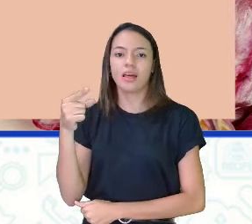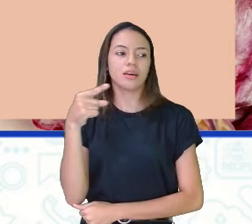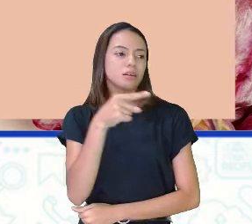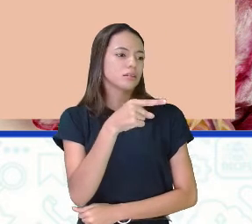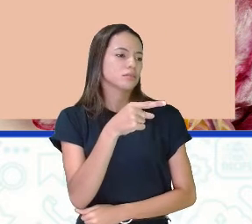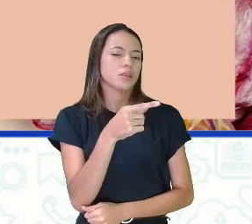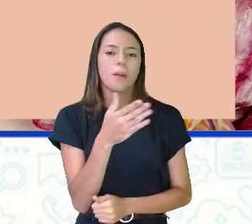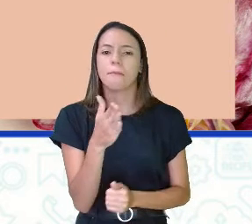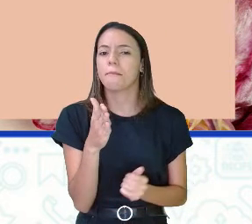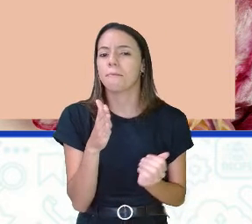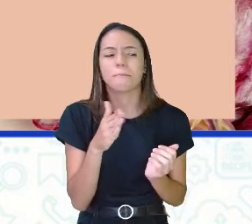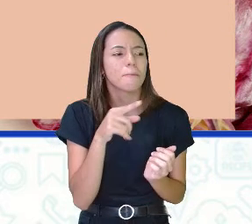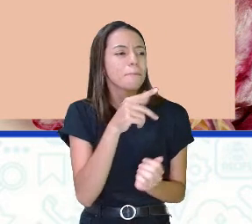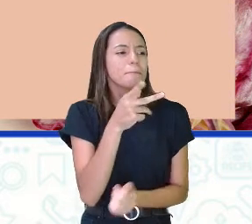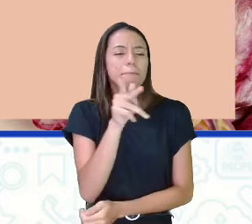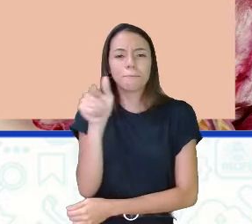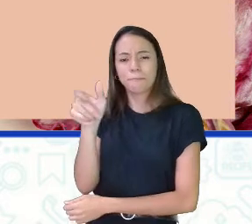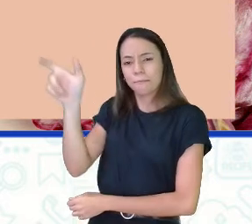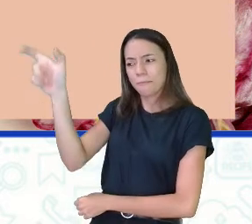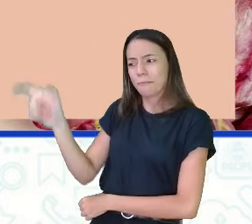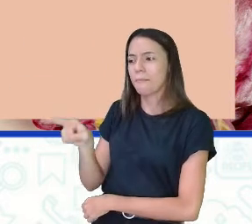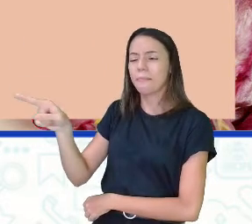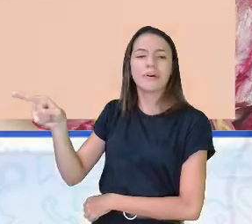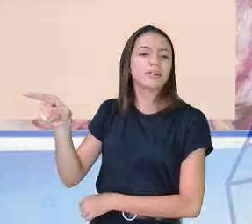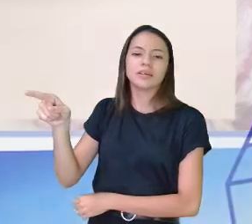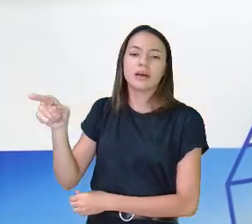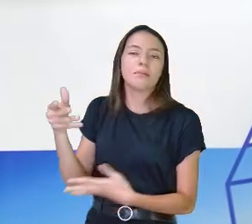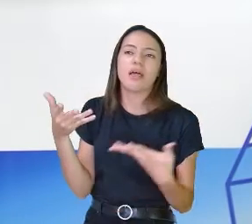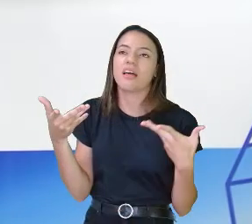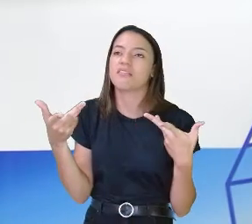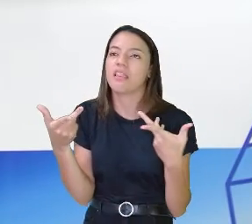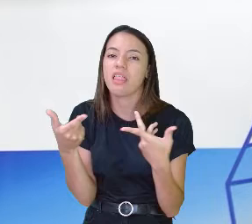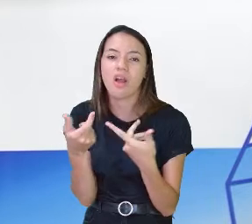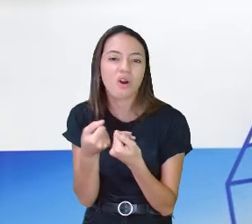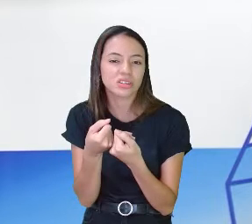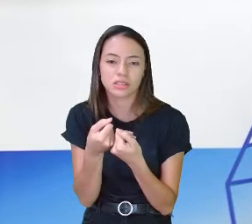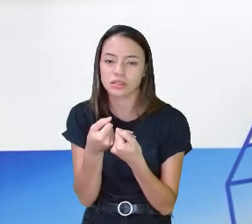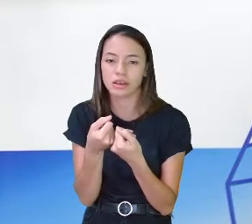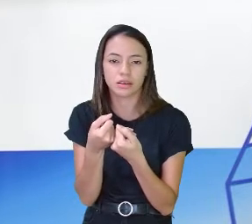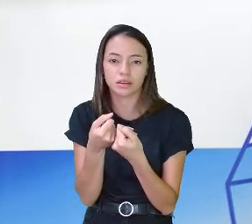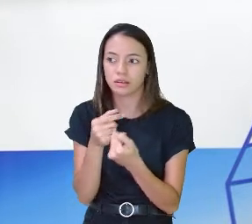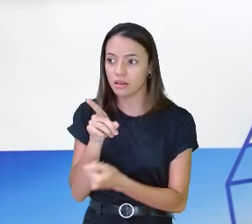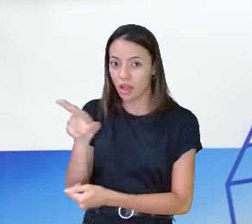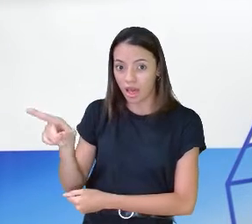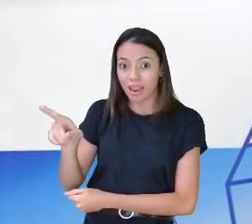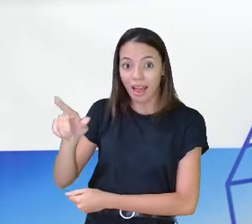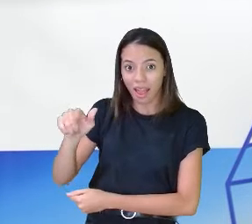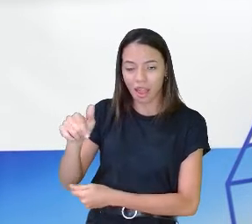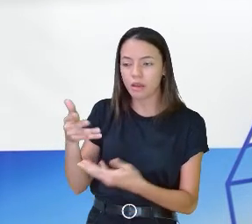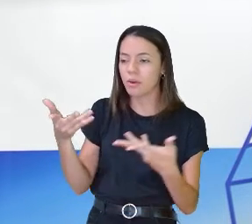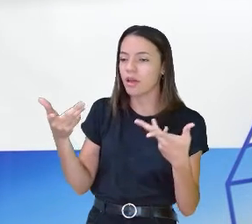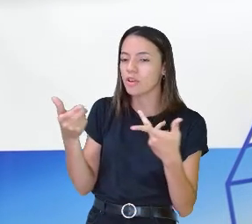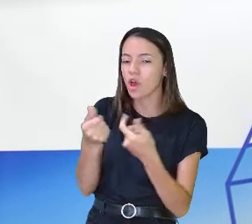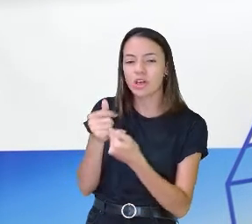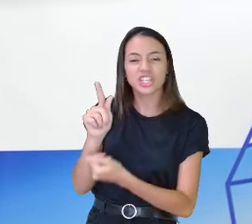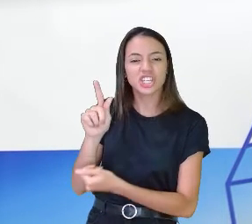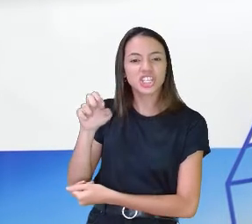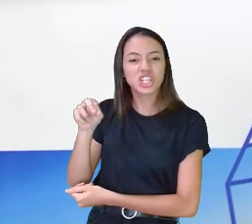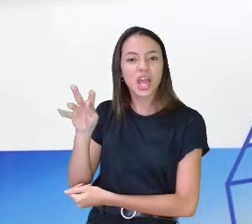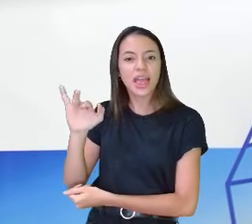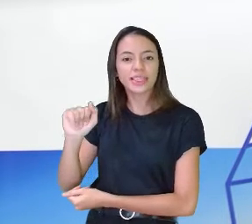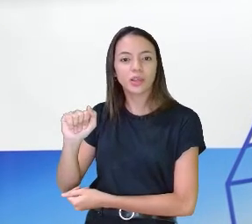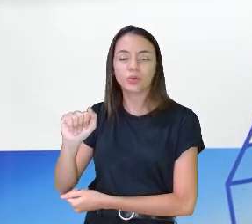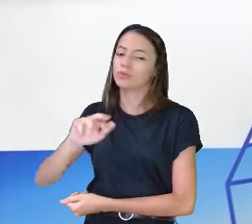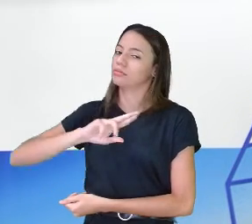muito gentil. Veja, Giovanna quer dizer que Laura é de fato gentil? Não. Giovanna quer marcar